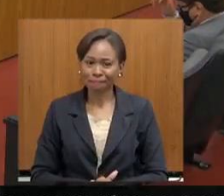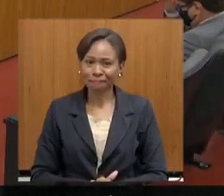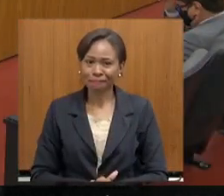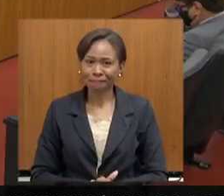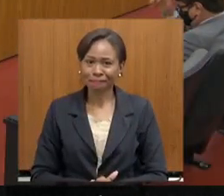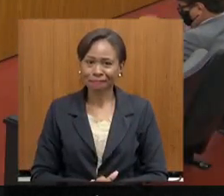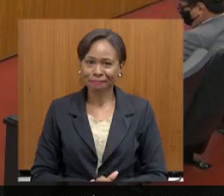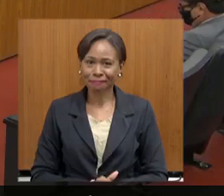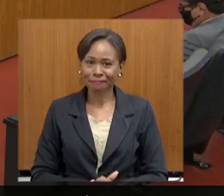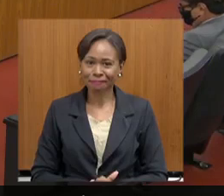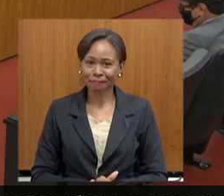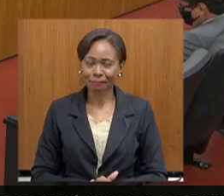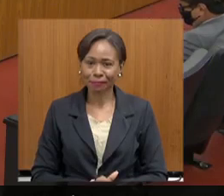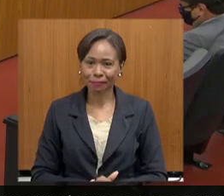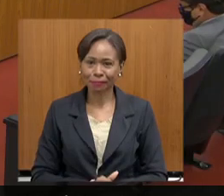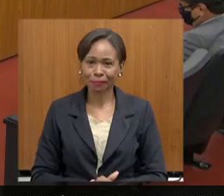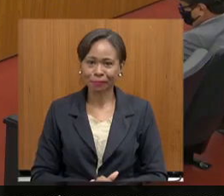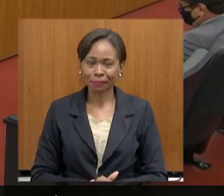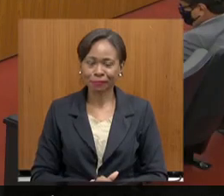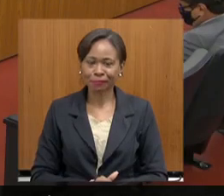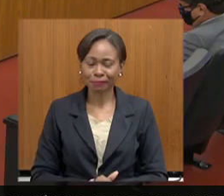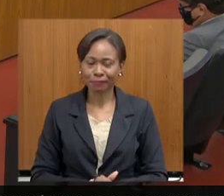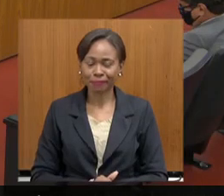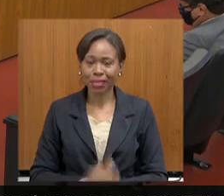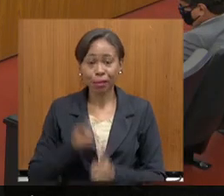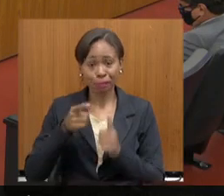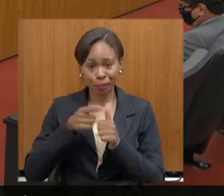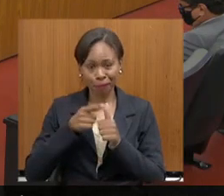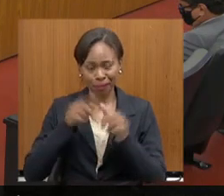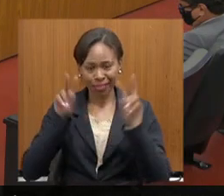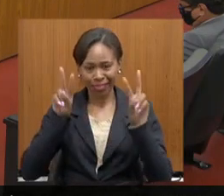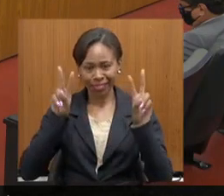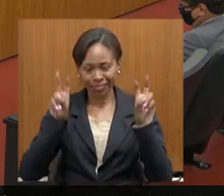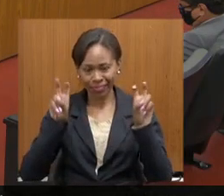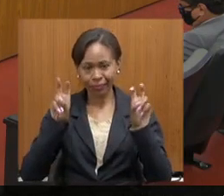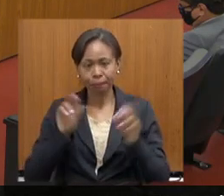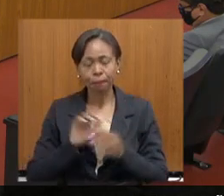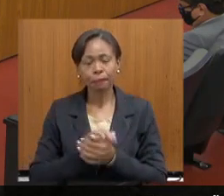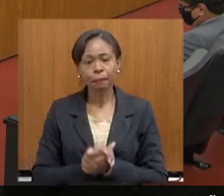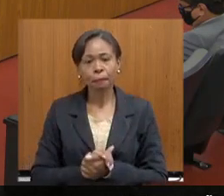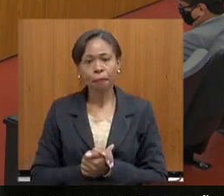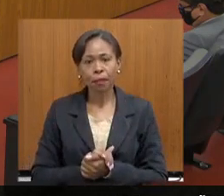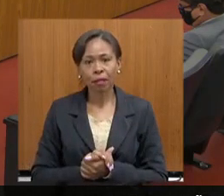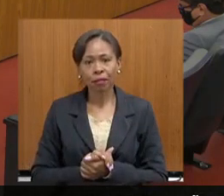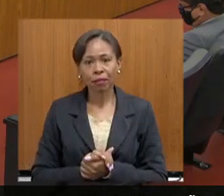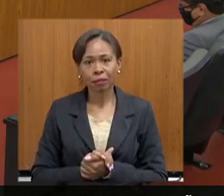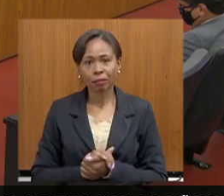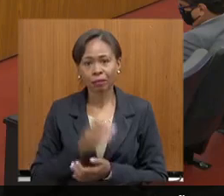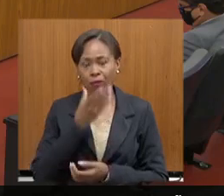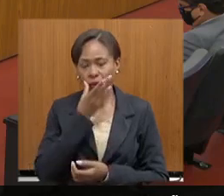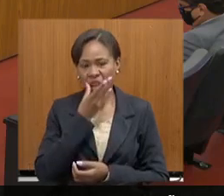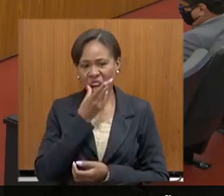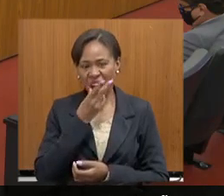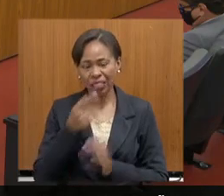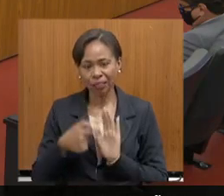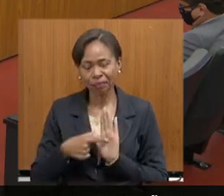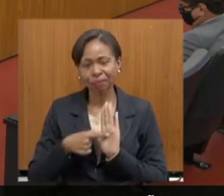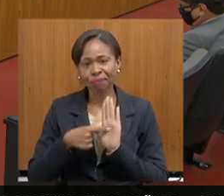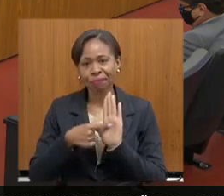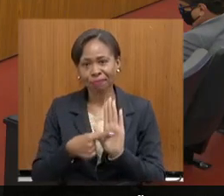vamos lá vamos lá primeiro assunto eu queria destacar pode passar por